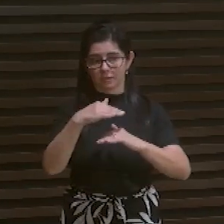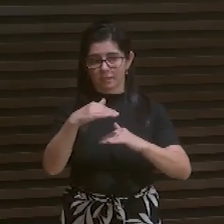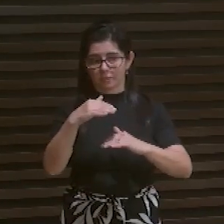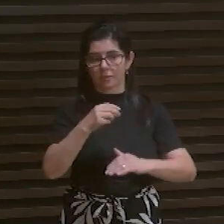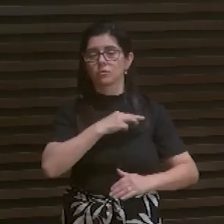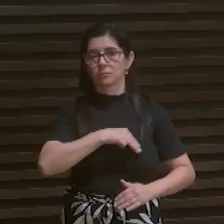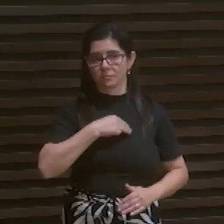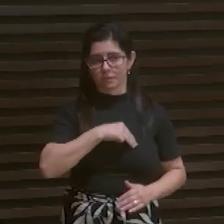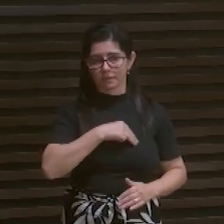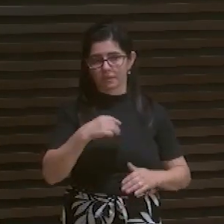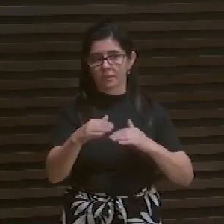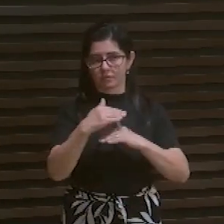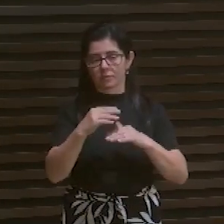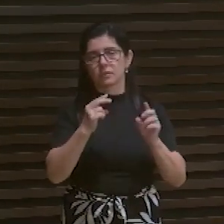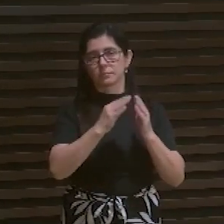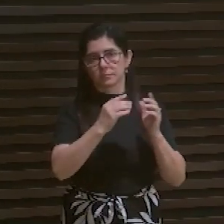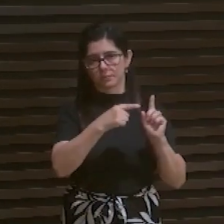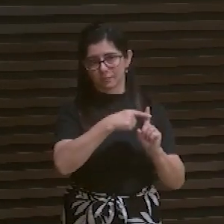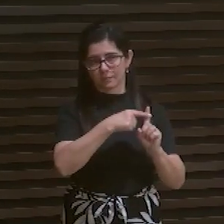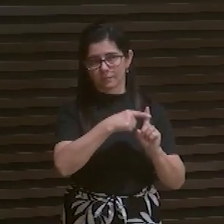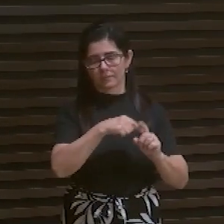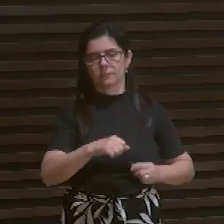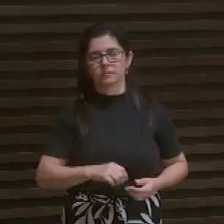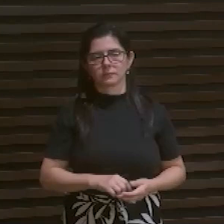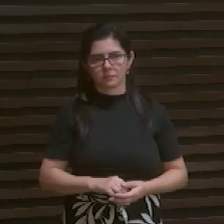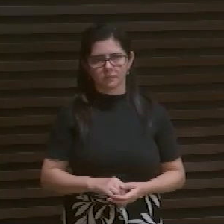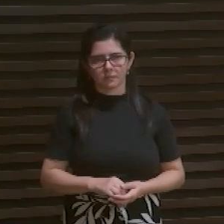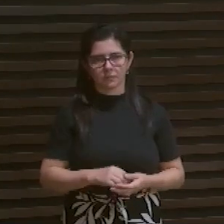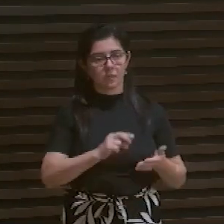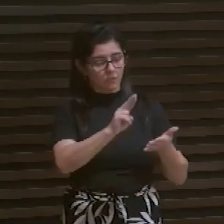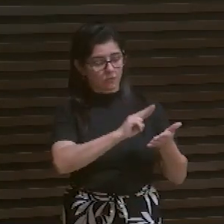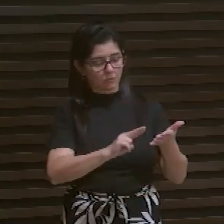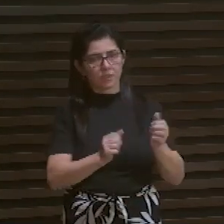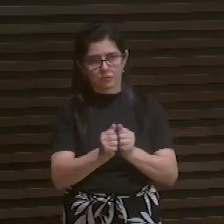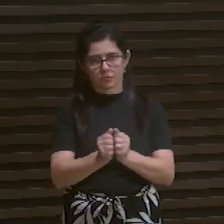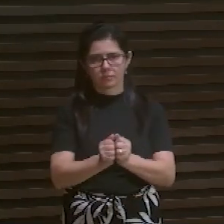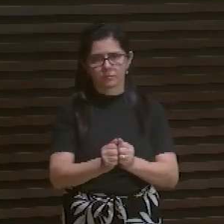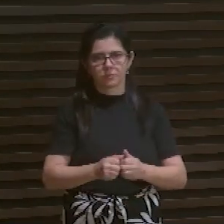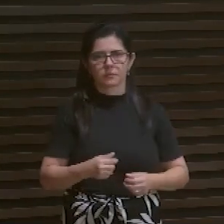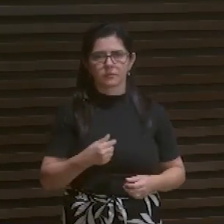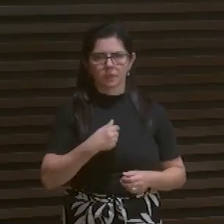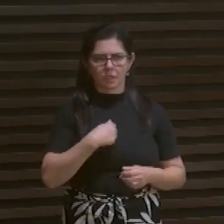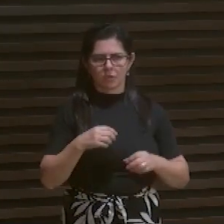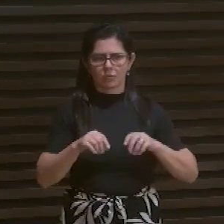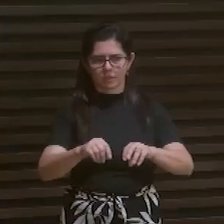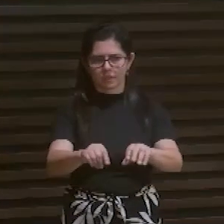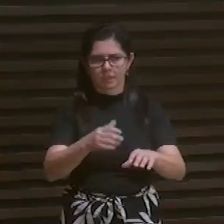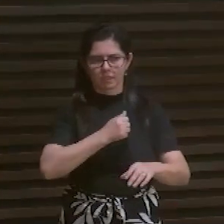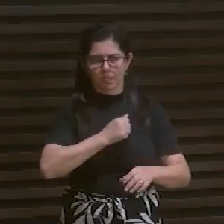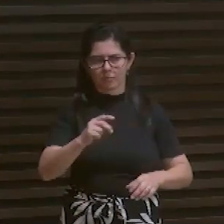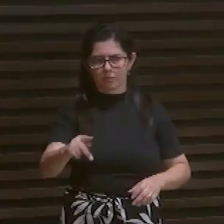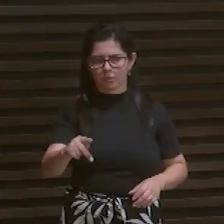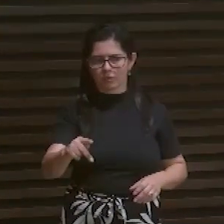dele. Vamos seguir. Vamos ler junto? Eu plantei, Apolo regou,